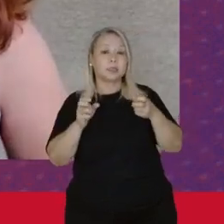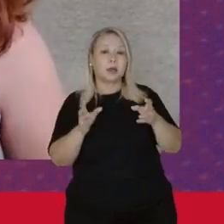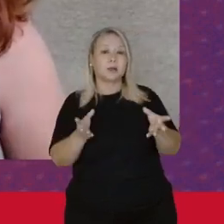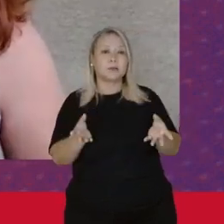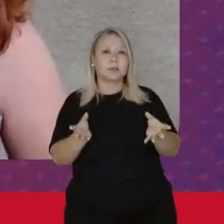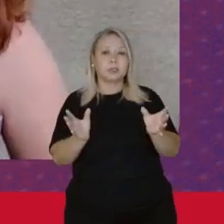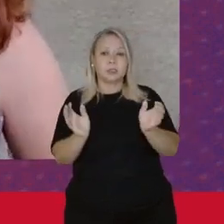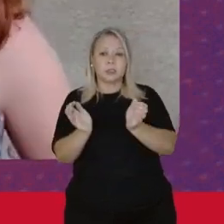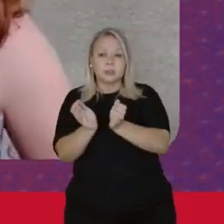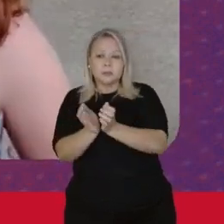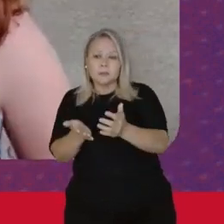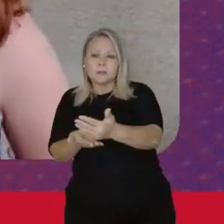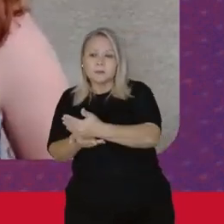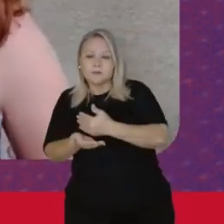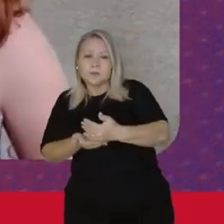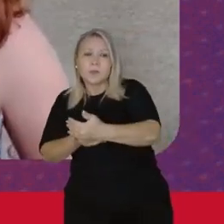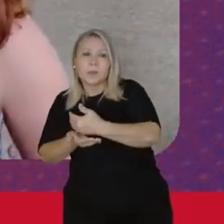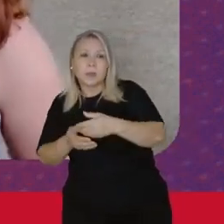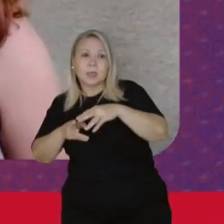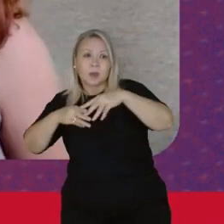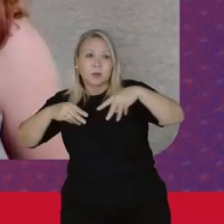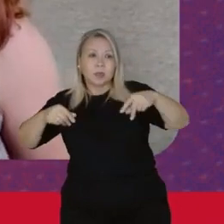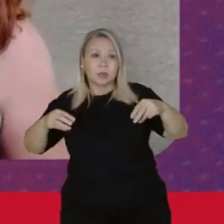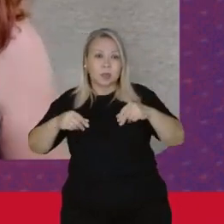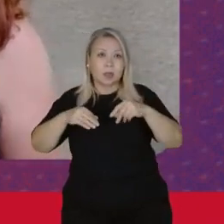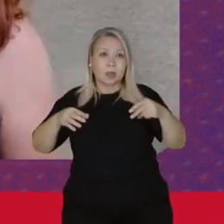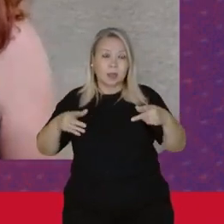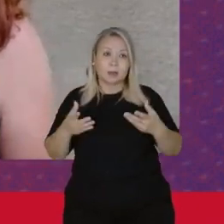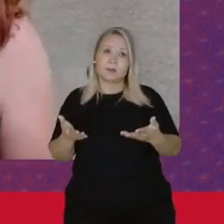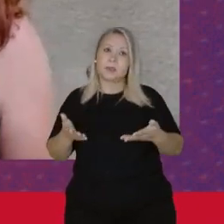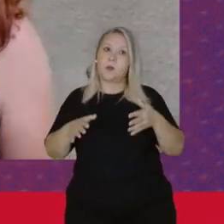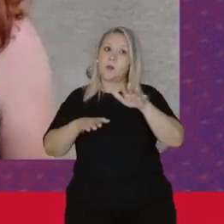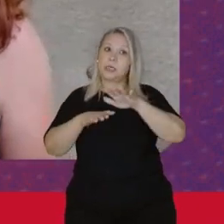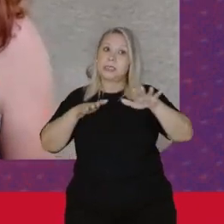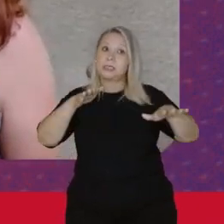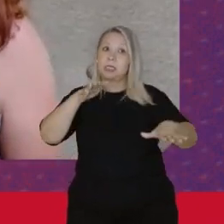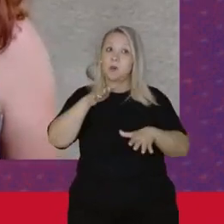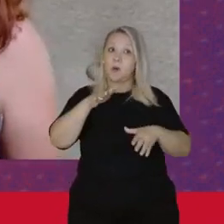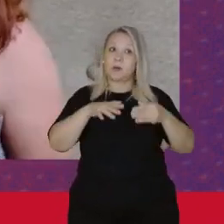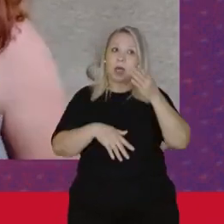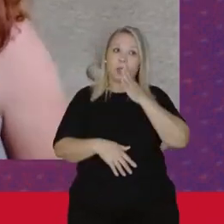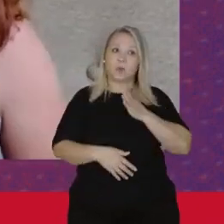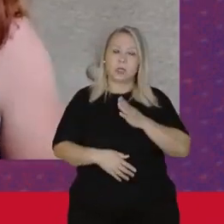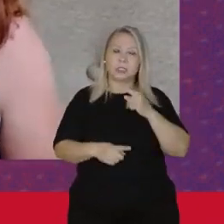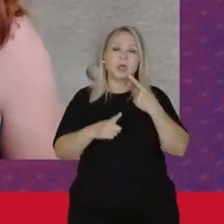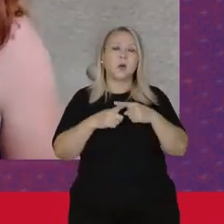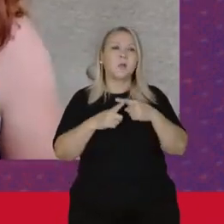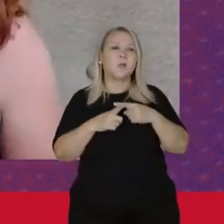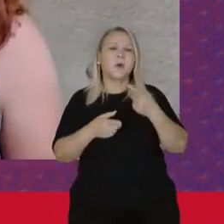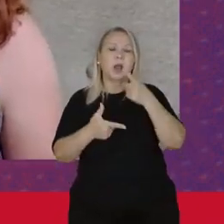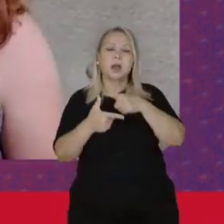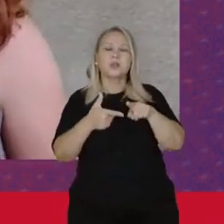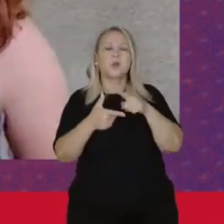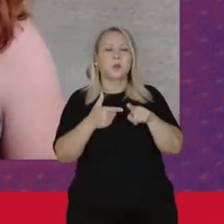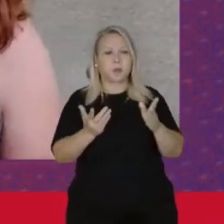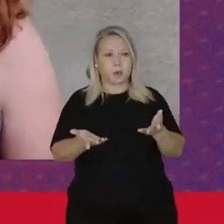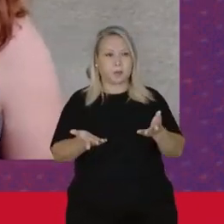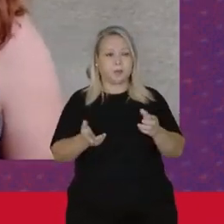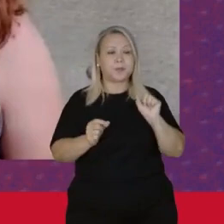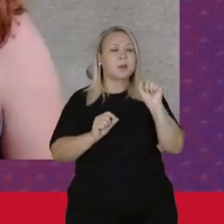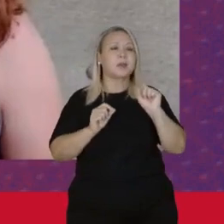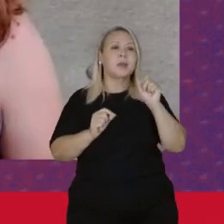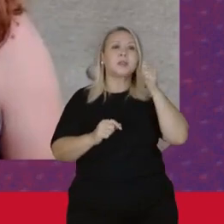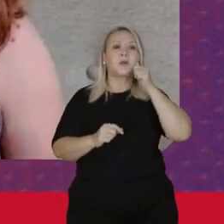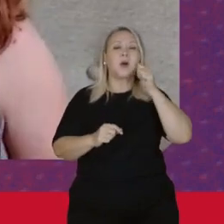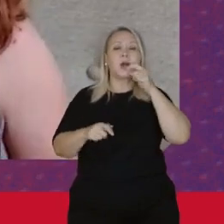da terra e como a concentração da terra está na raiz das desigualdades do Brasil, né? E por que isso é um problema. Quem são as